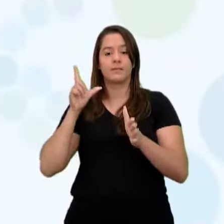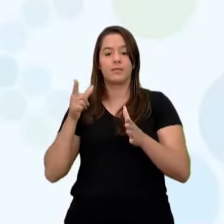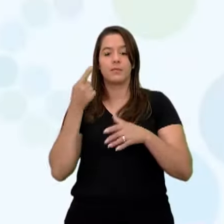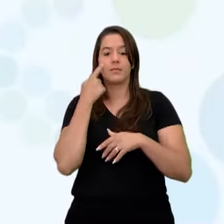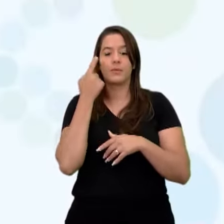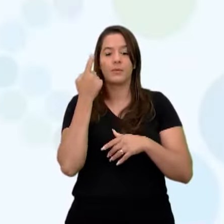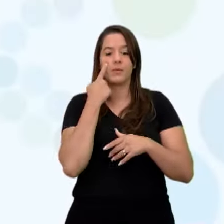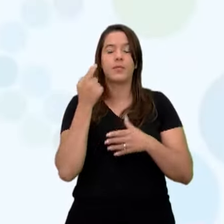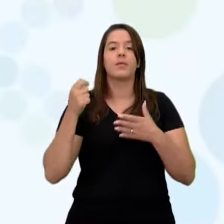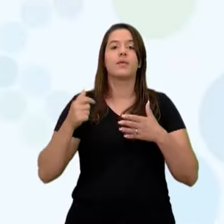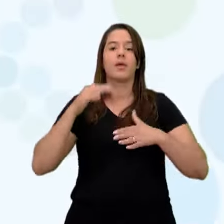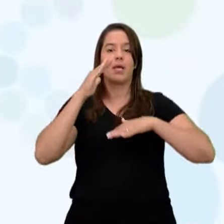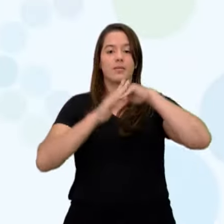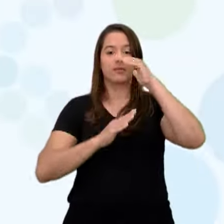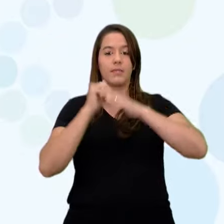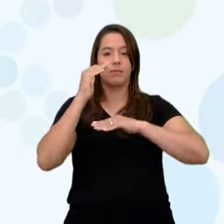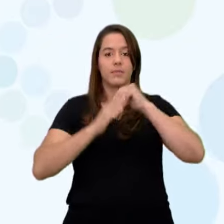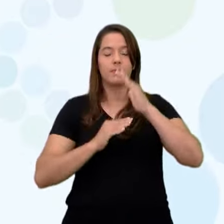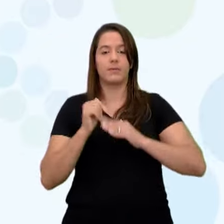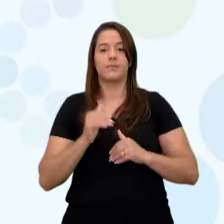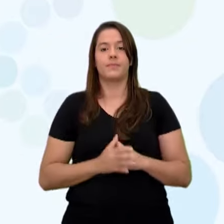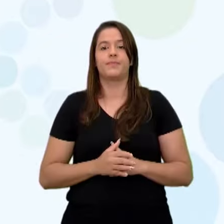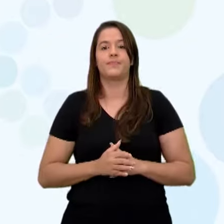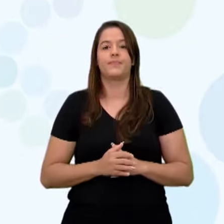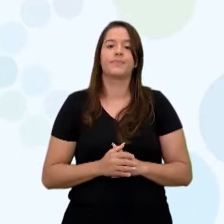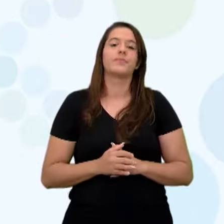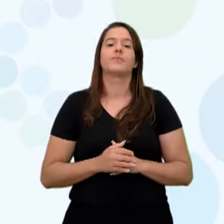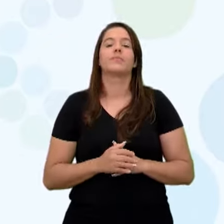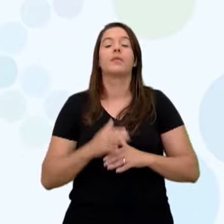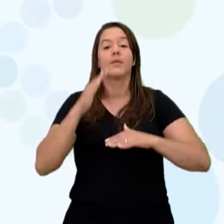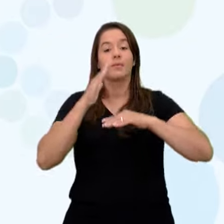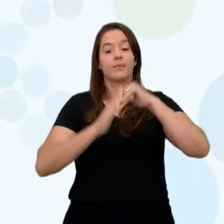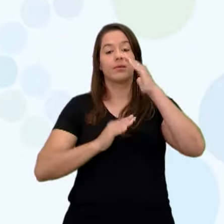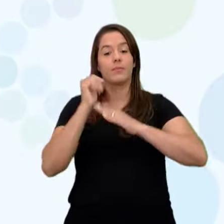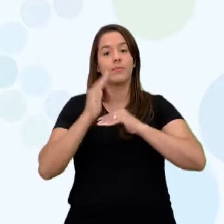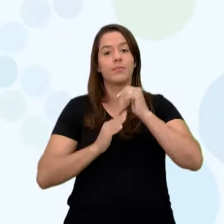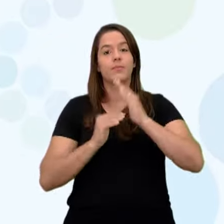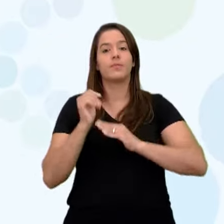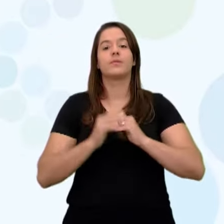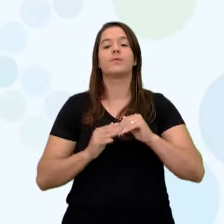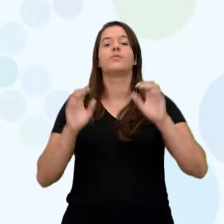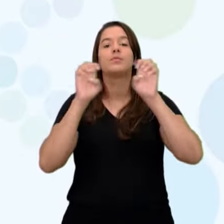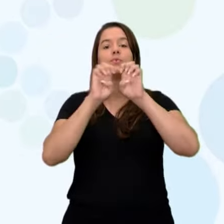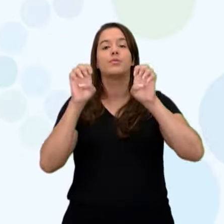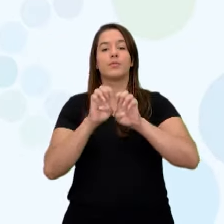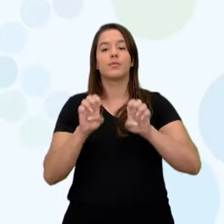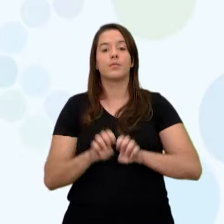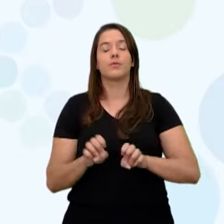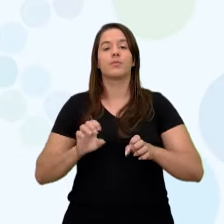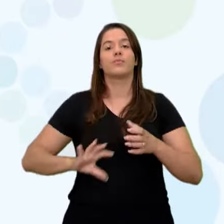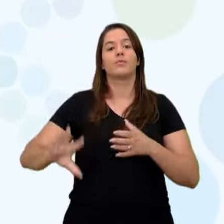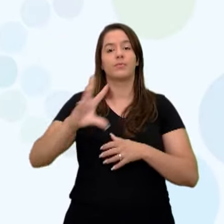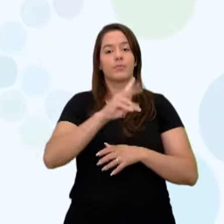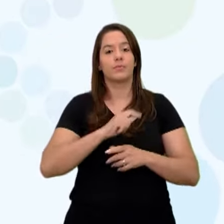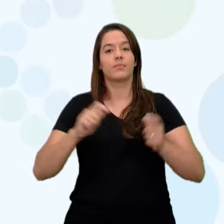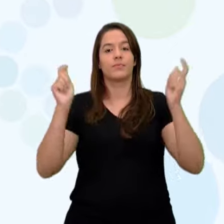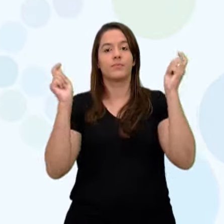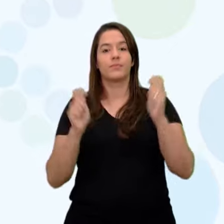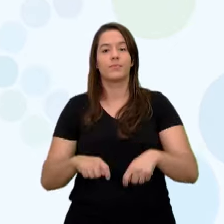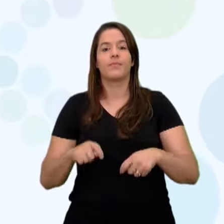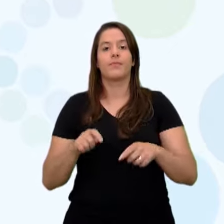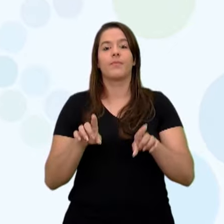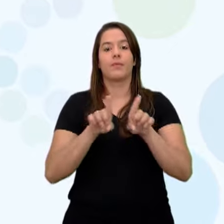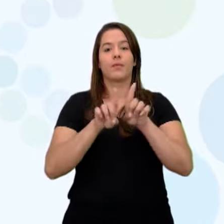que compõem aí este componente. Então nós temos lá as habilidades dos eixos estruturantes, né, sendo o